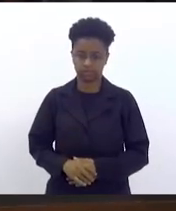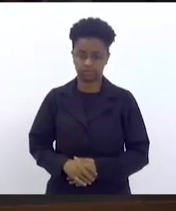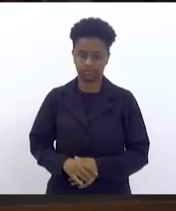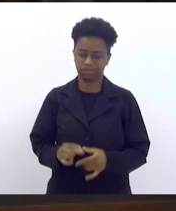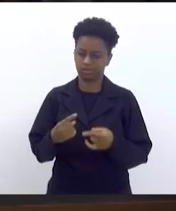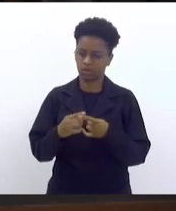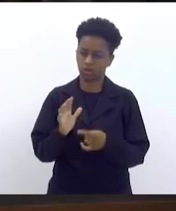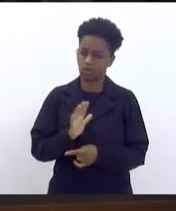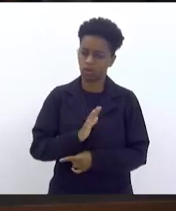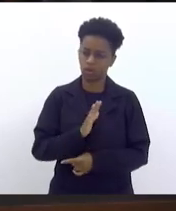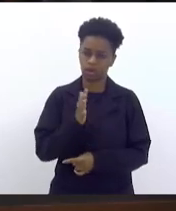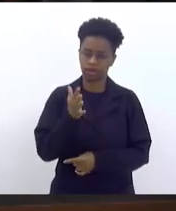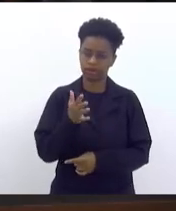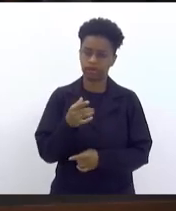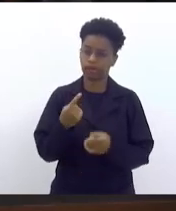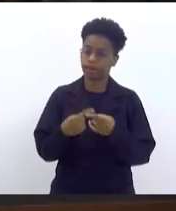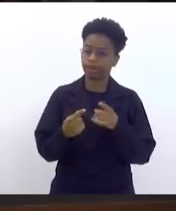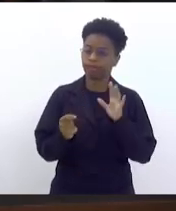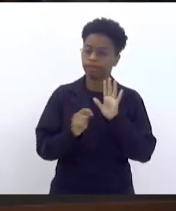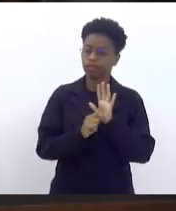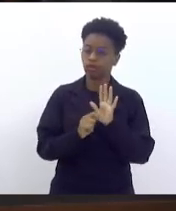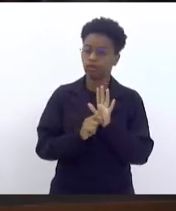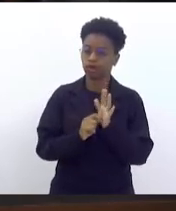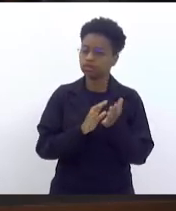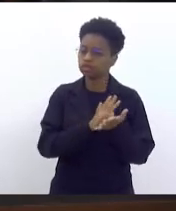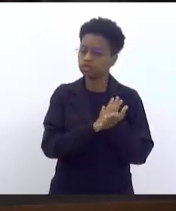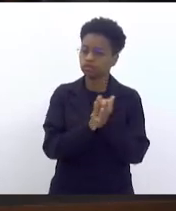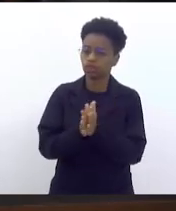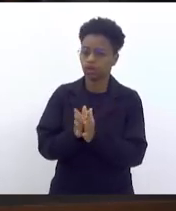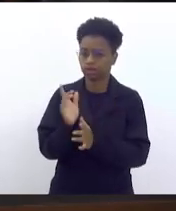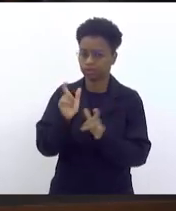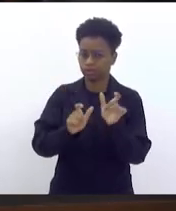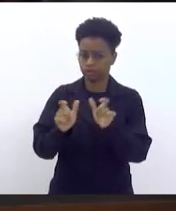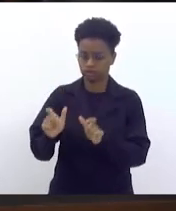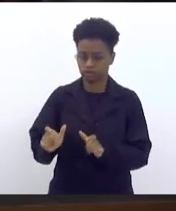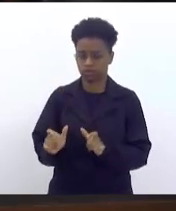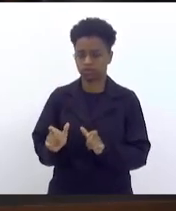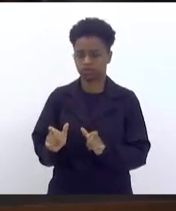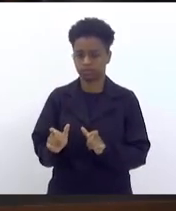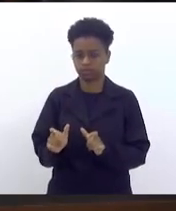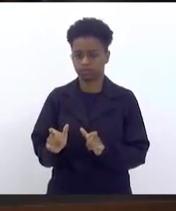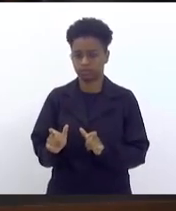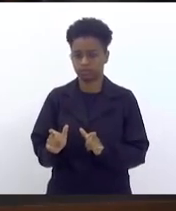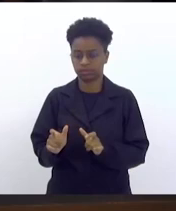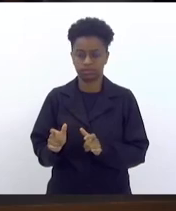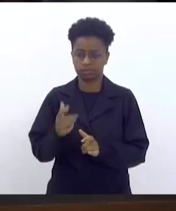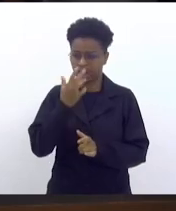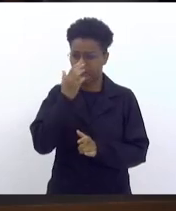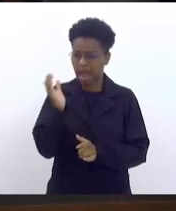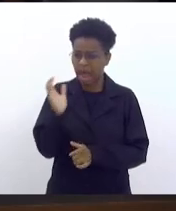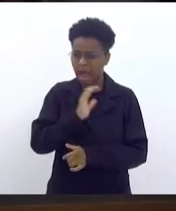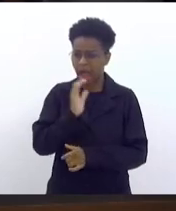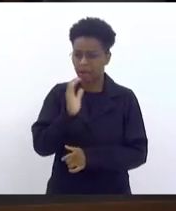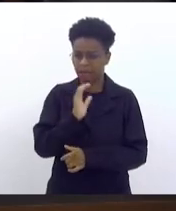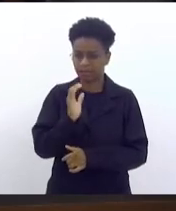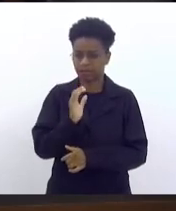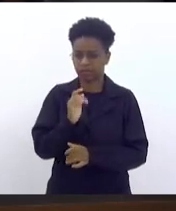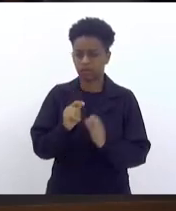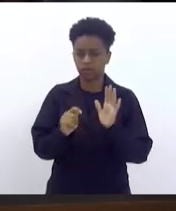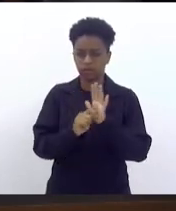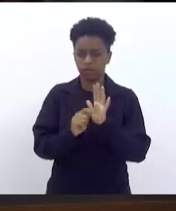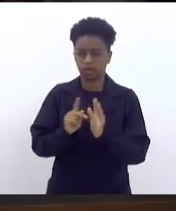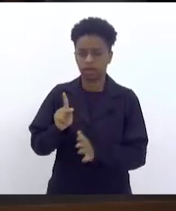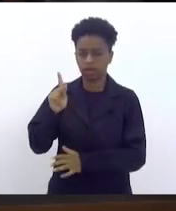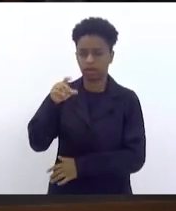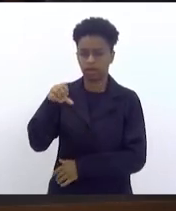terrível porque uma droga que leva uma pessoa que destrói a pessoa Acho que a questão de dia lendo aqui essa droga K9